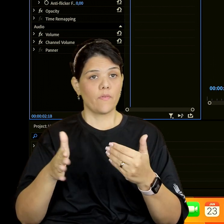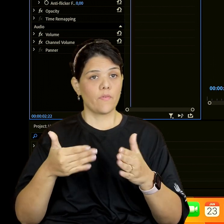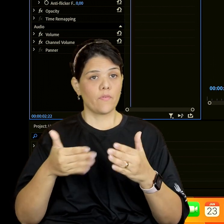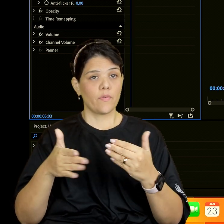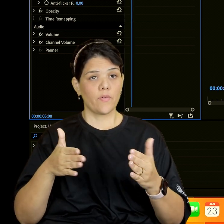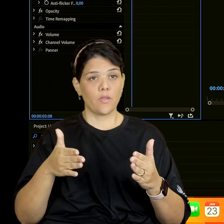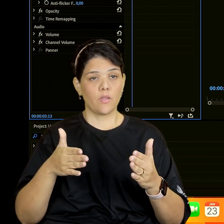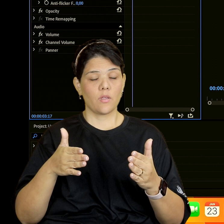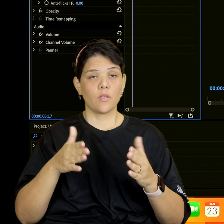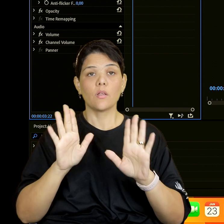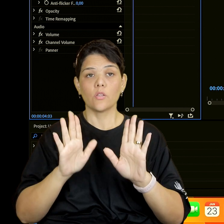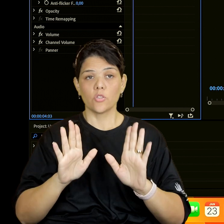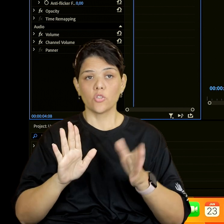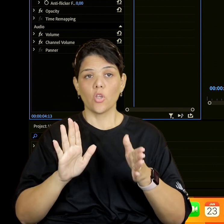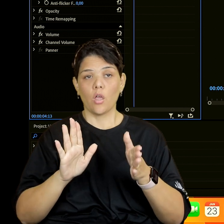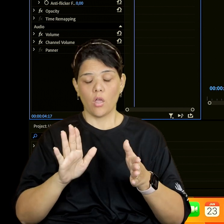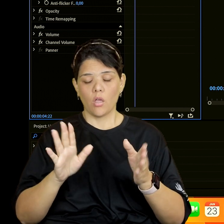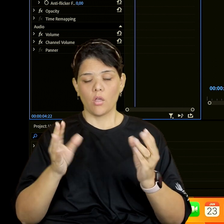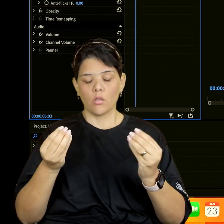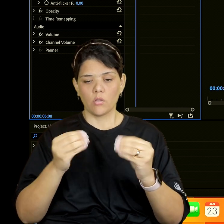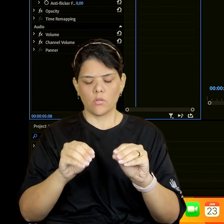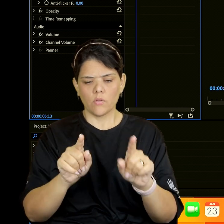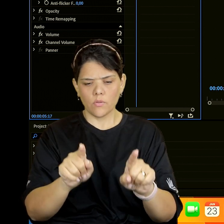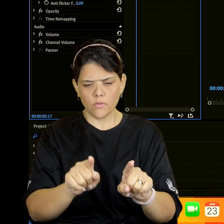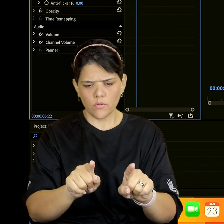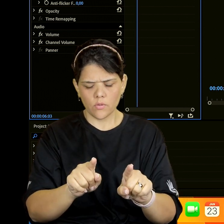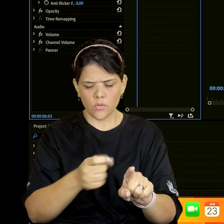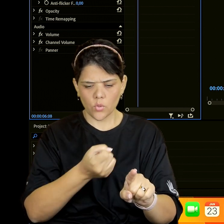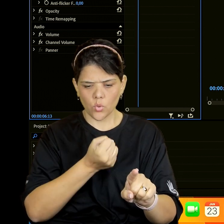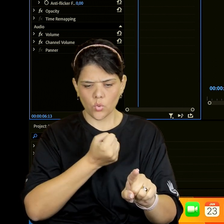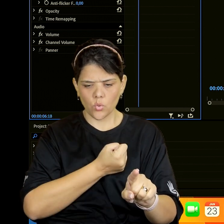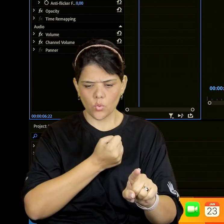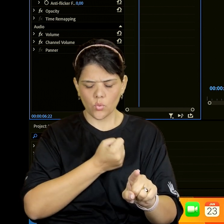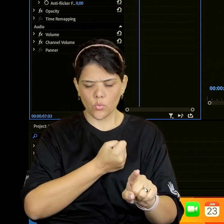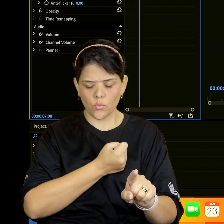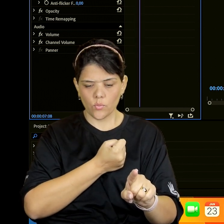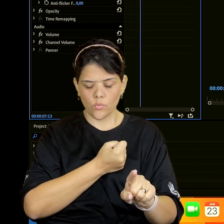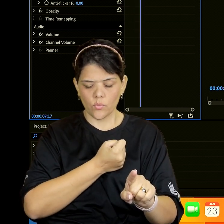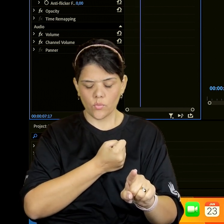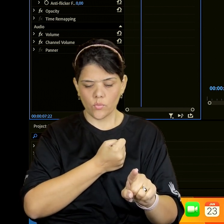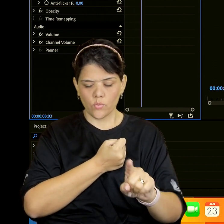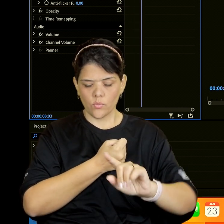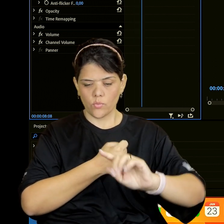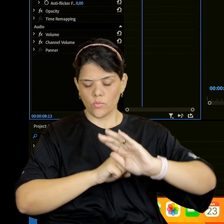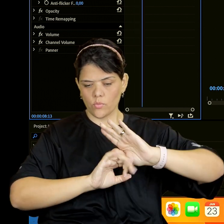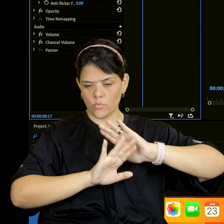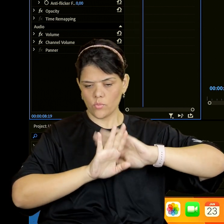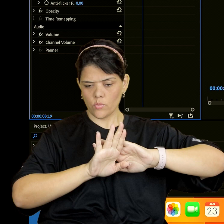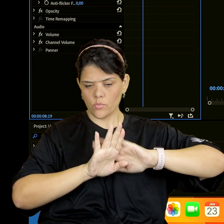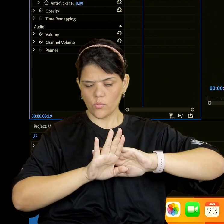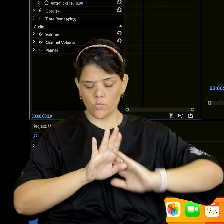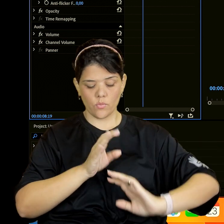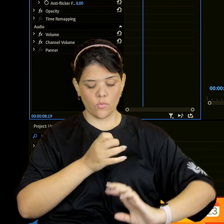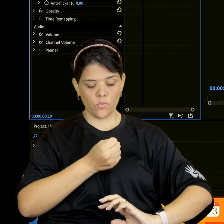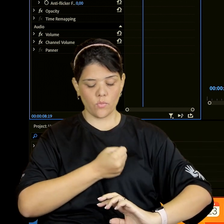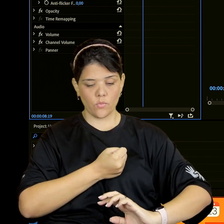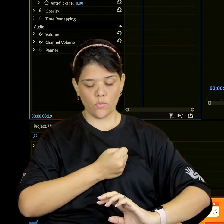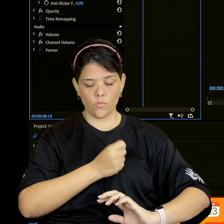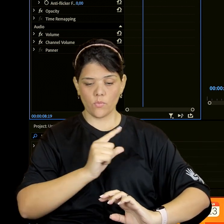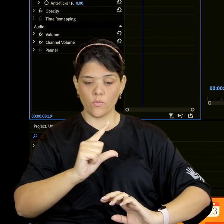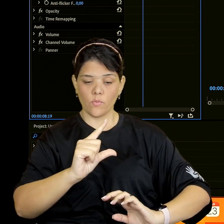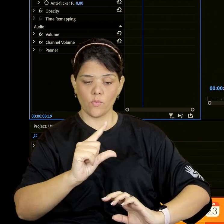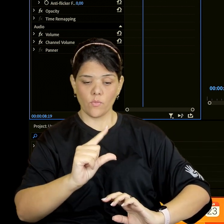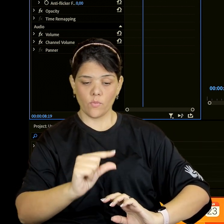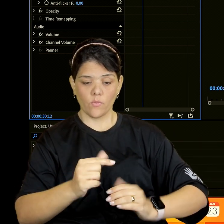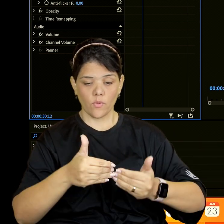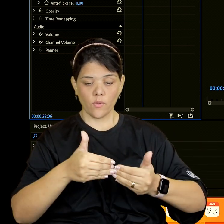Eu espacei esse movimento de câmera, eu botei um número maior no fundo e um número menor na frente. Se eu deixar mais perto,